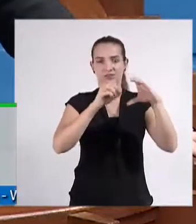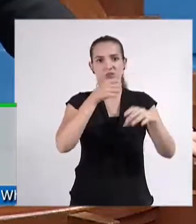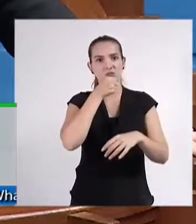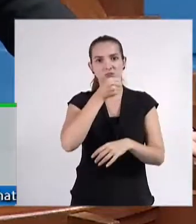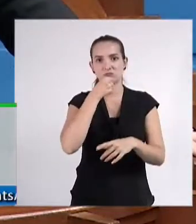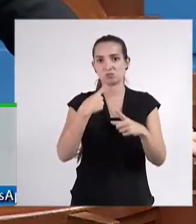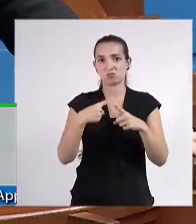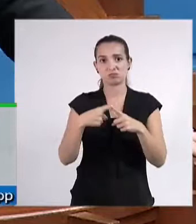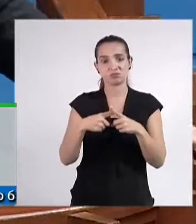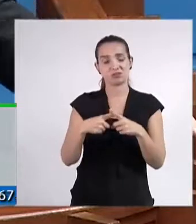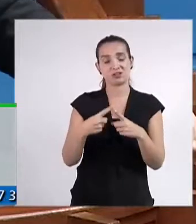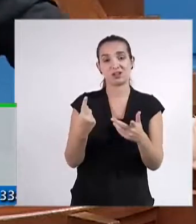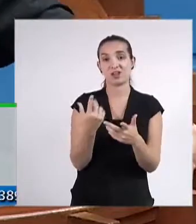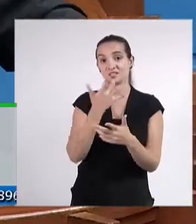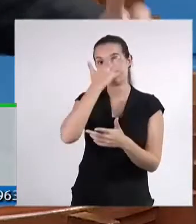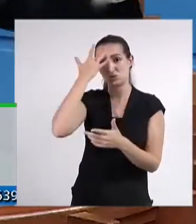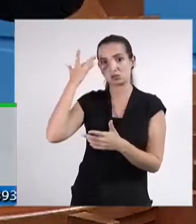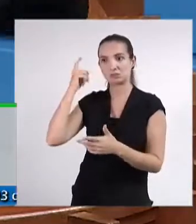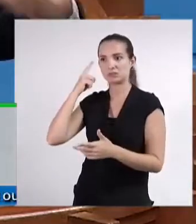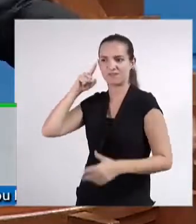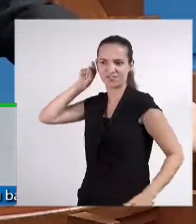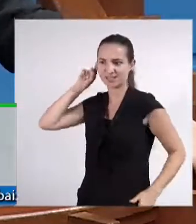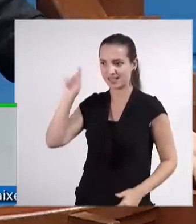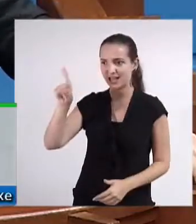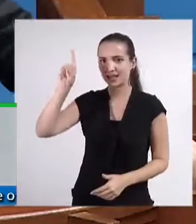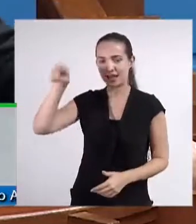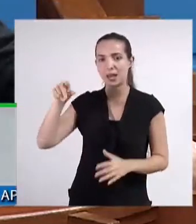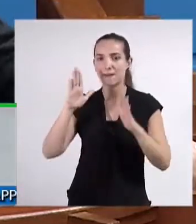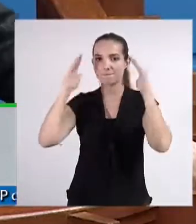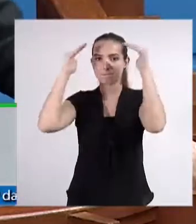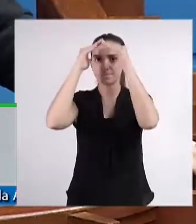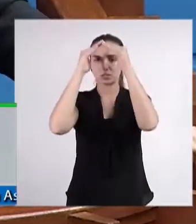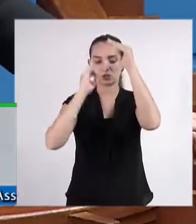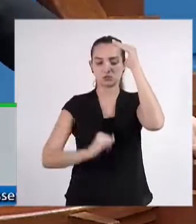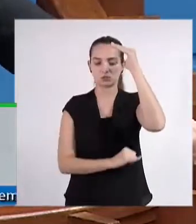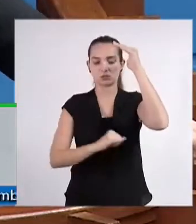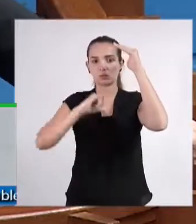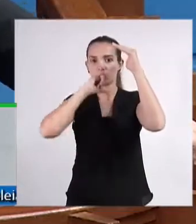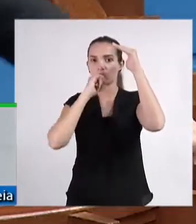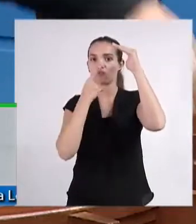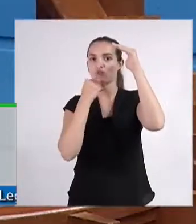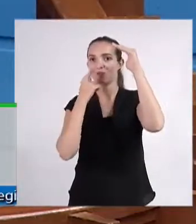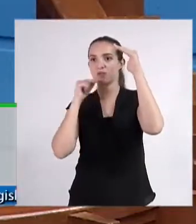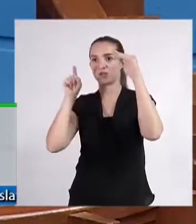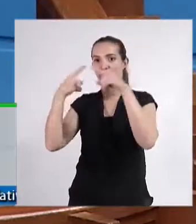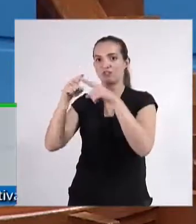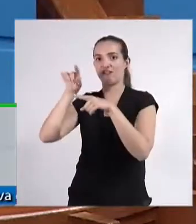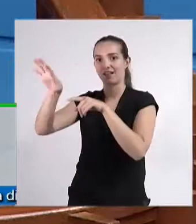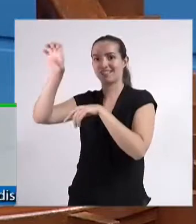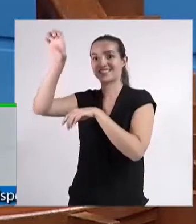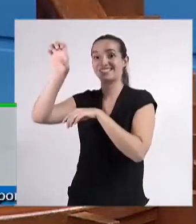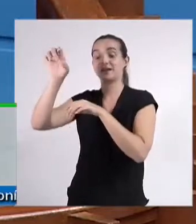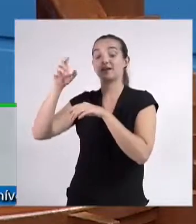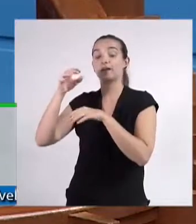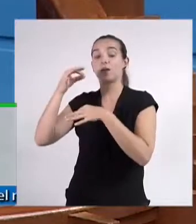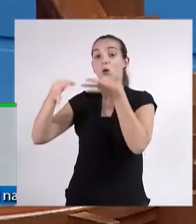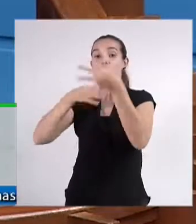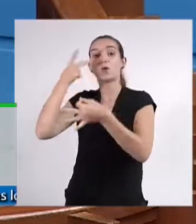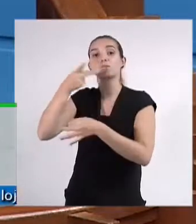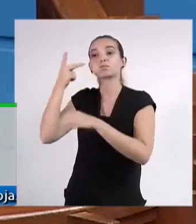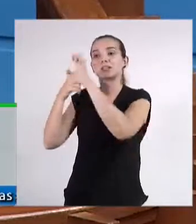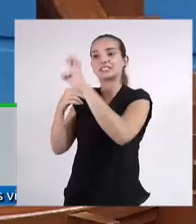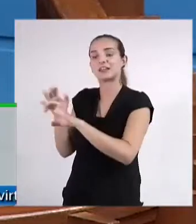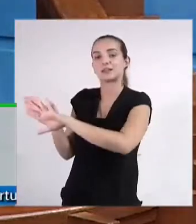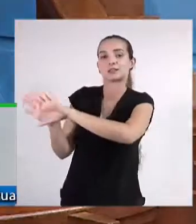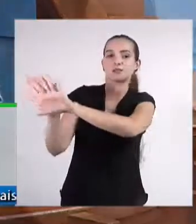vermelho, comunista. E uma vez, Dom Helder Câmara, ele fora do país dava mais, nessa época